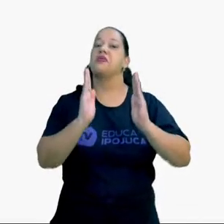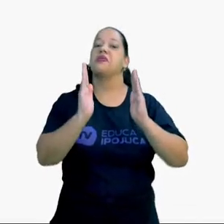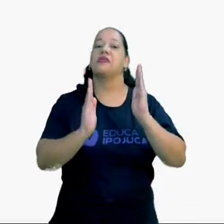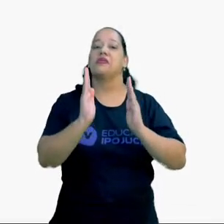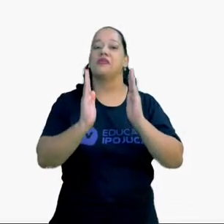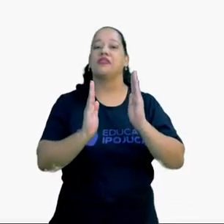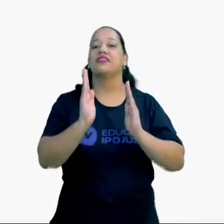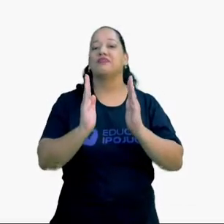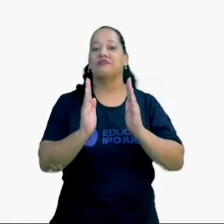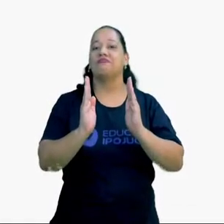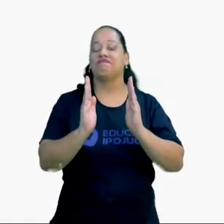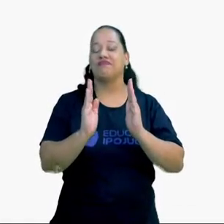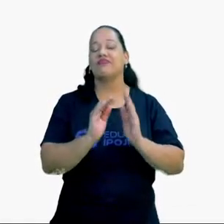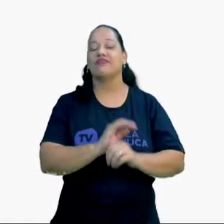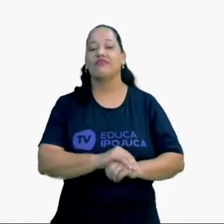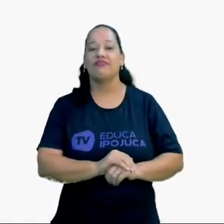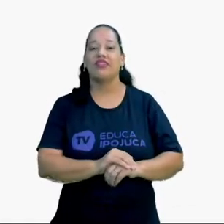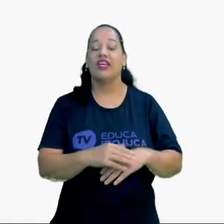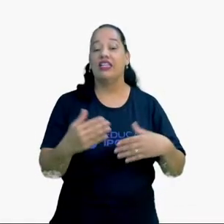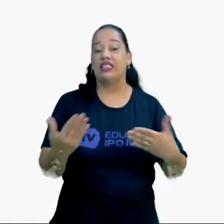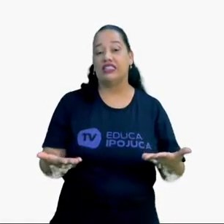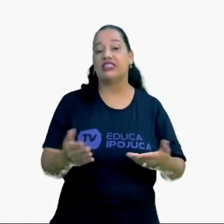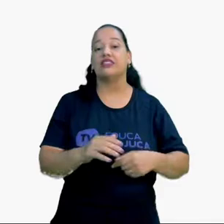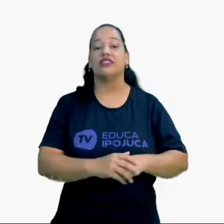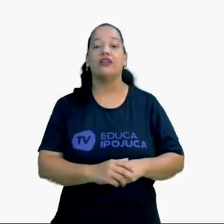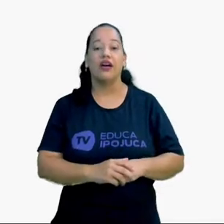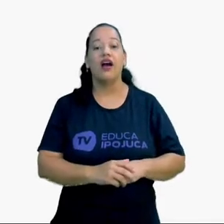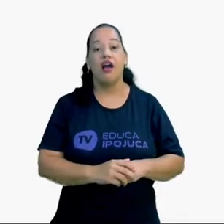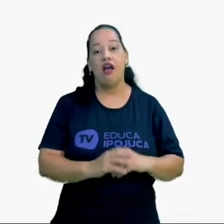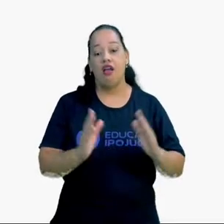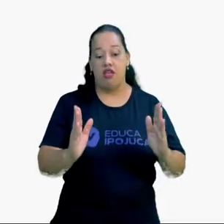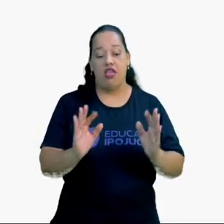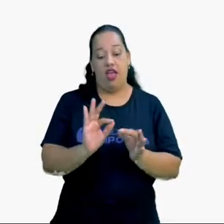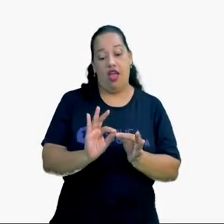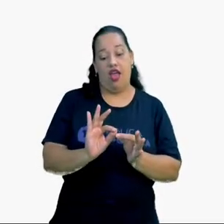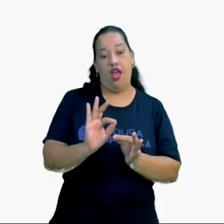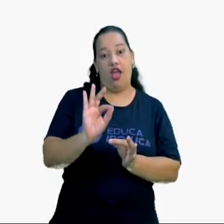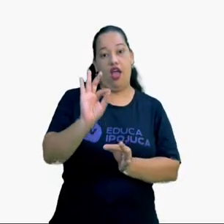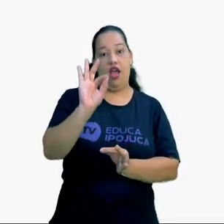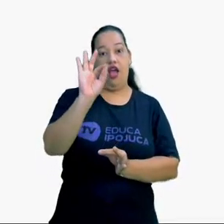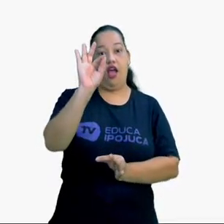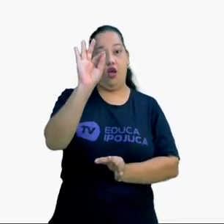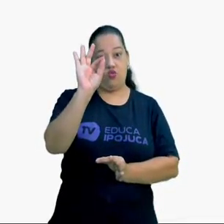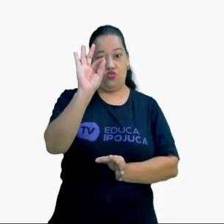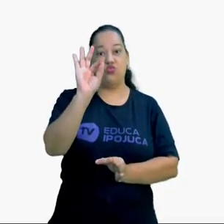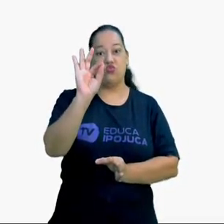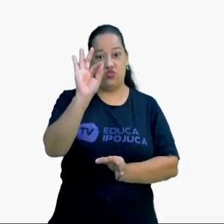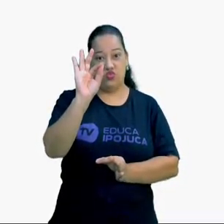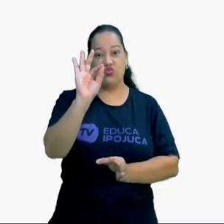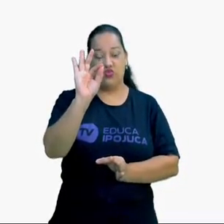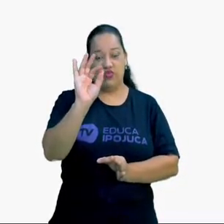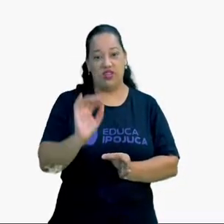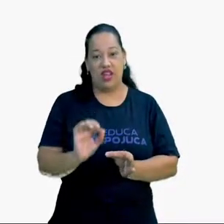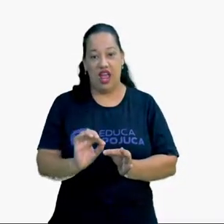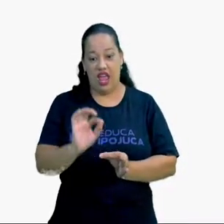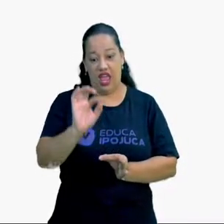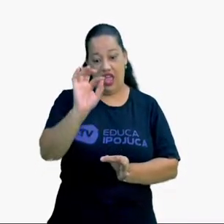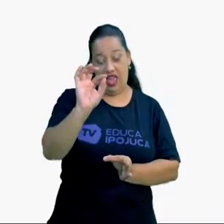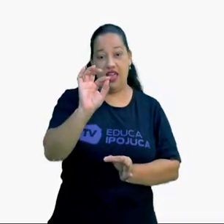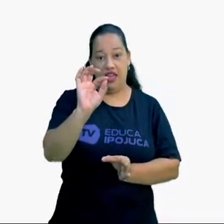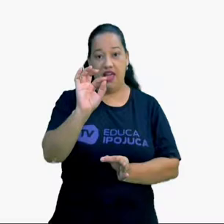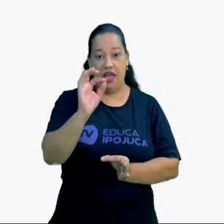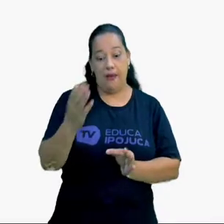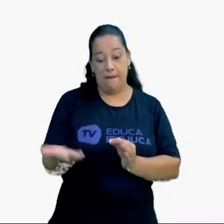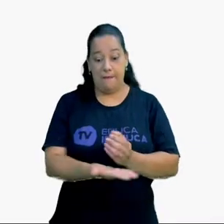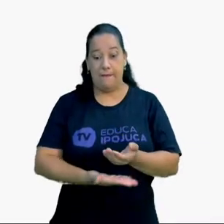formam paralelogramo. E por último, a altura é a menor distância entre as duas bases, ou as